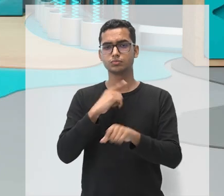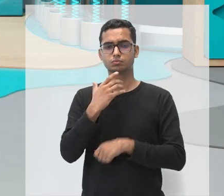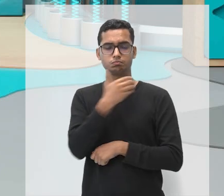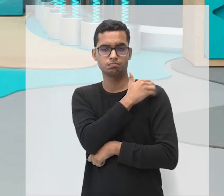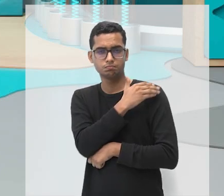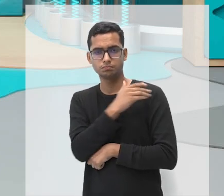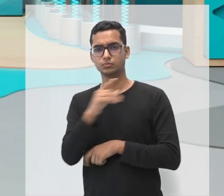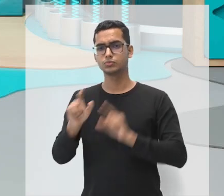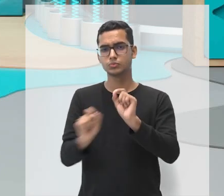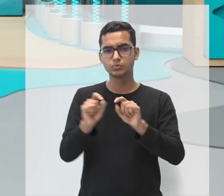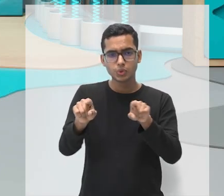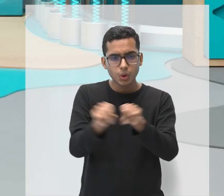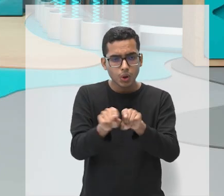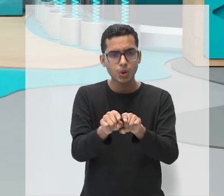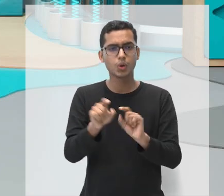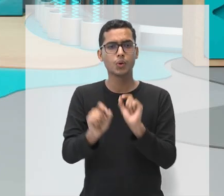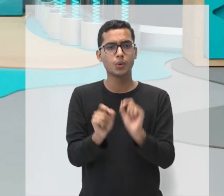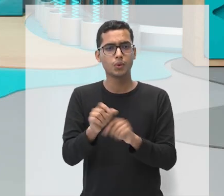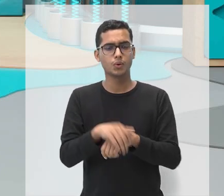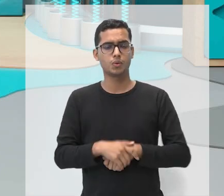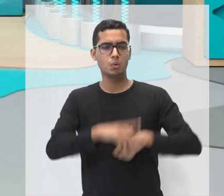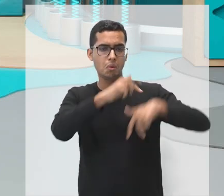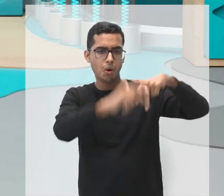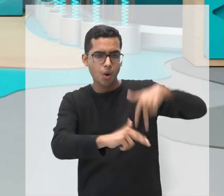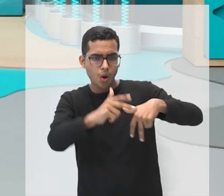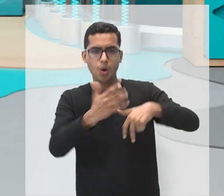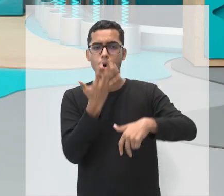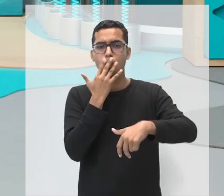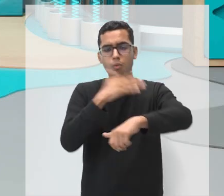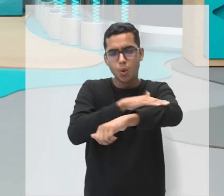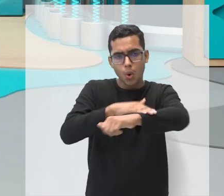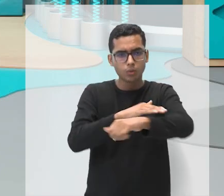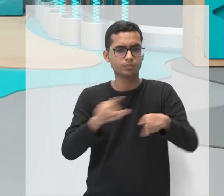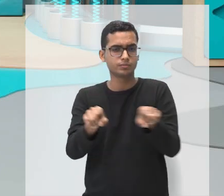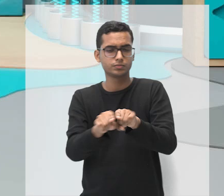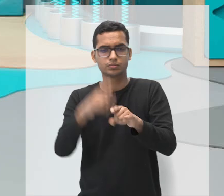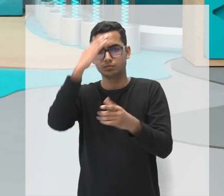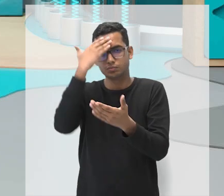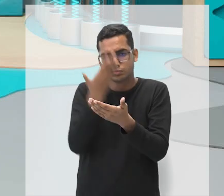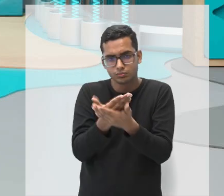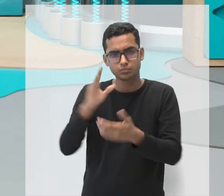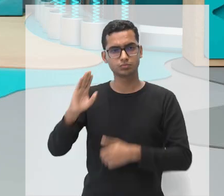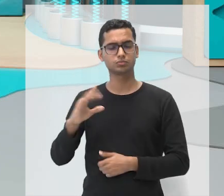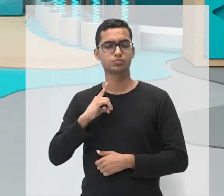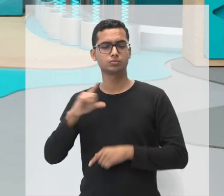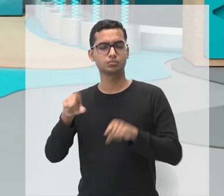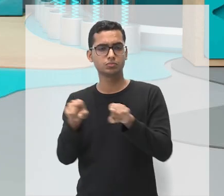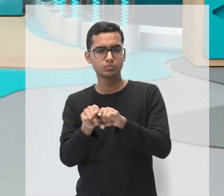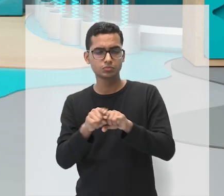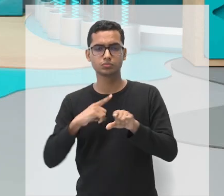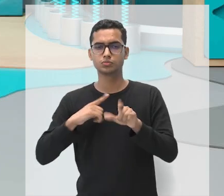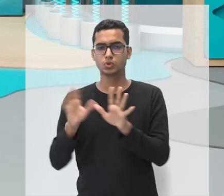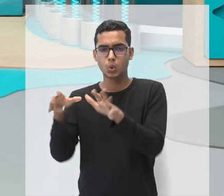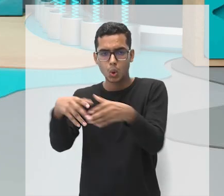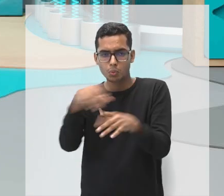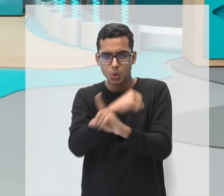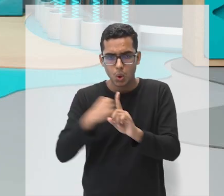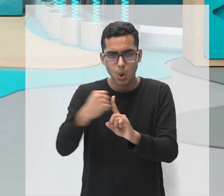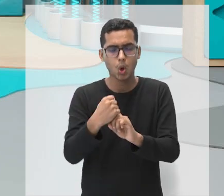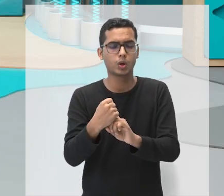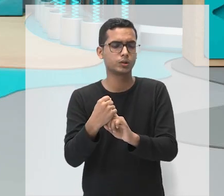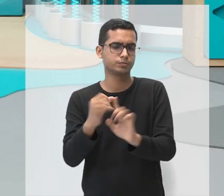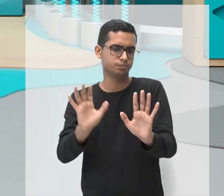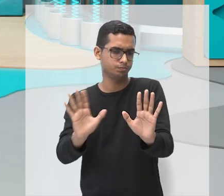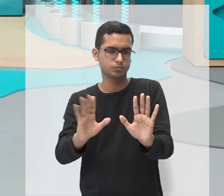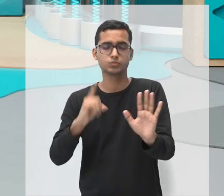olhar para a distinção aí de gênero, raça, credo, biotipo, classe social. A intenção